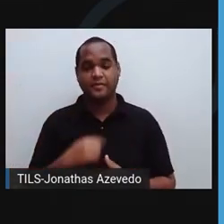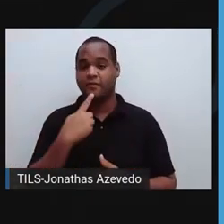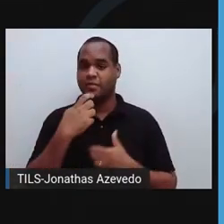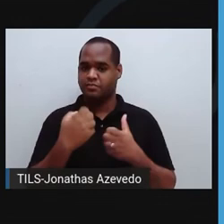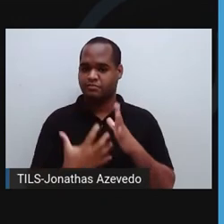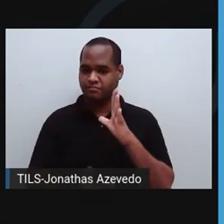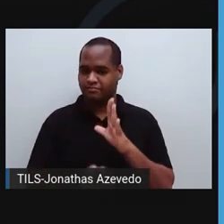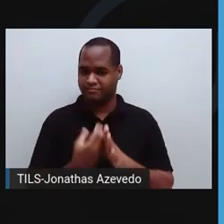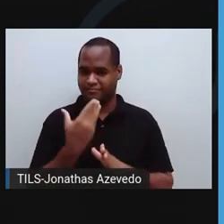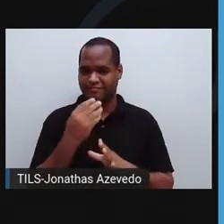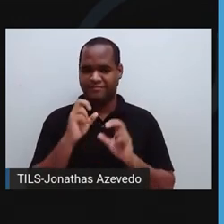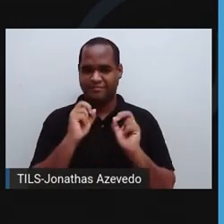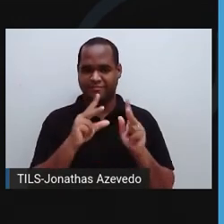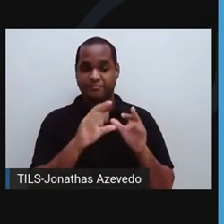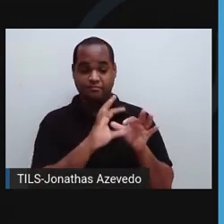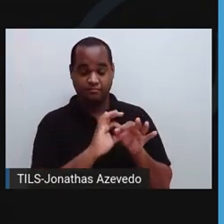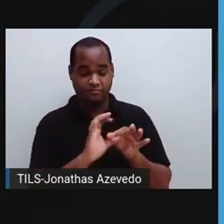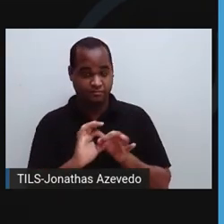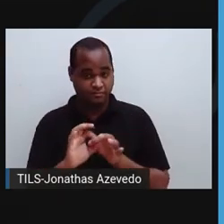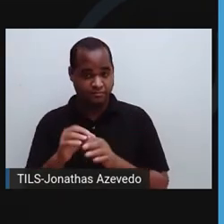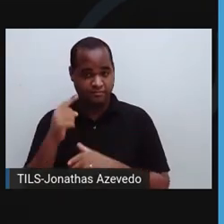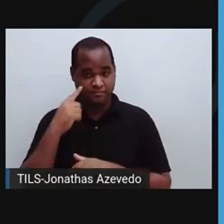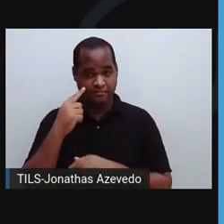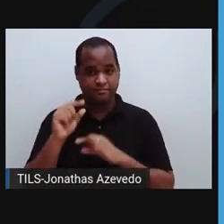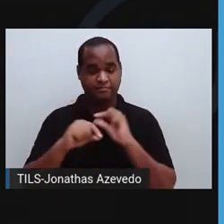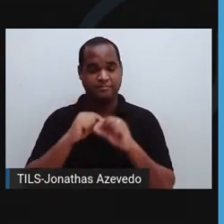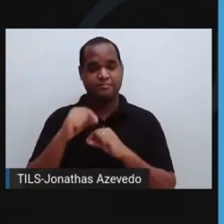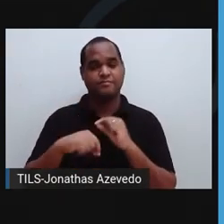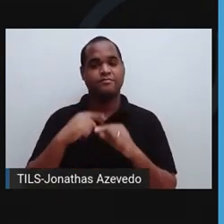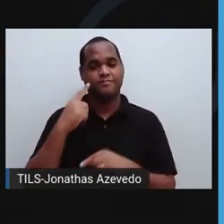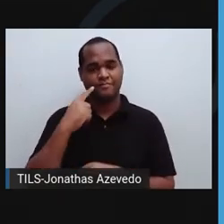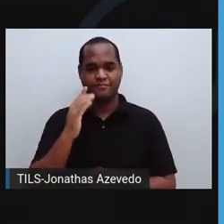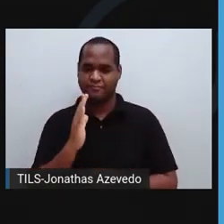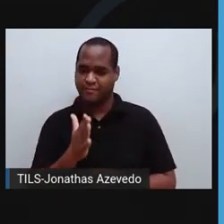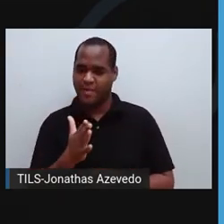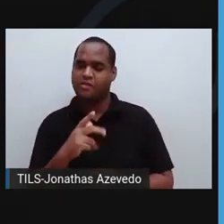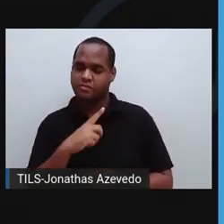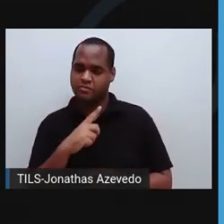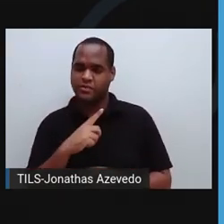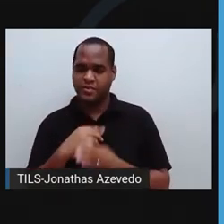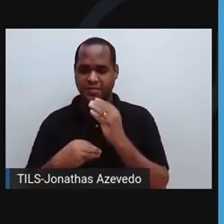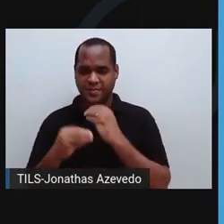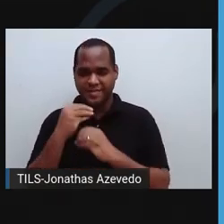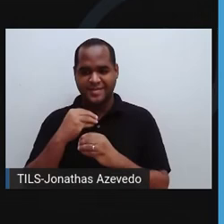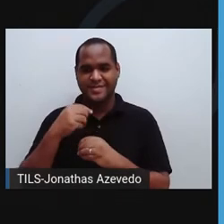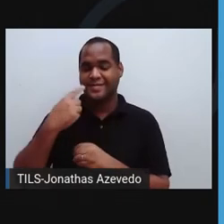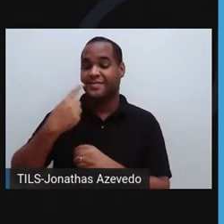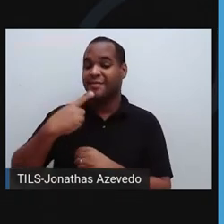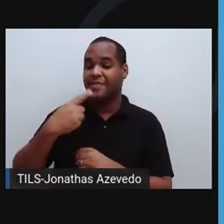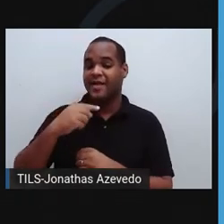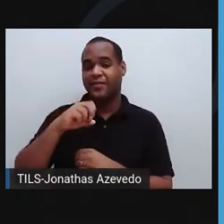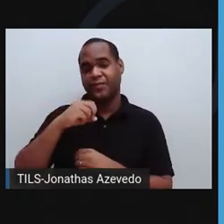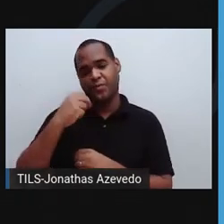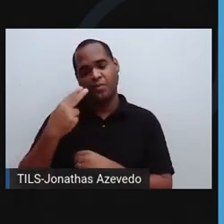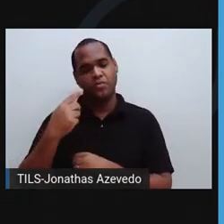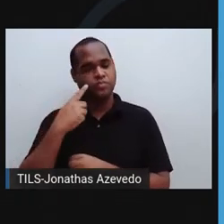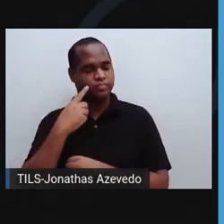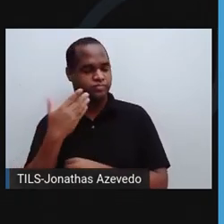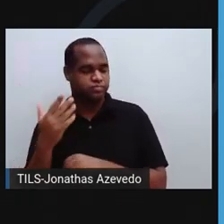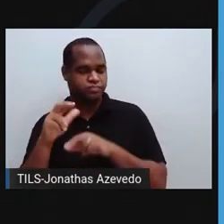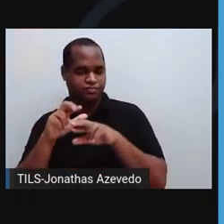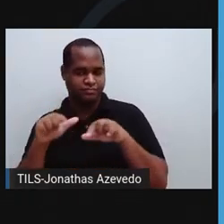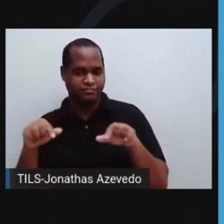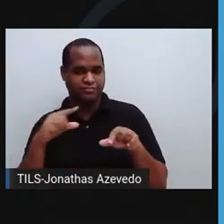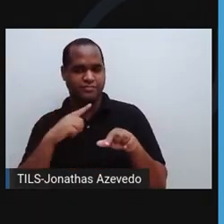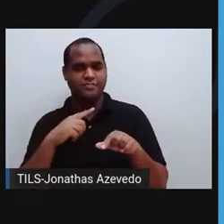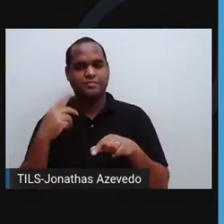início da cadeia. Segundo local da cadeia é o consumidor, está consumindo. Primário, ou de primeira ordem, ou herbívoro. Aquele